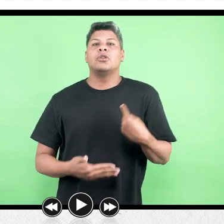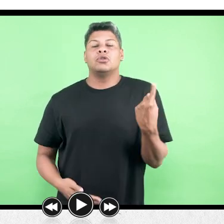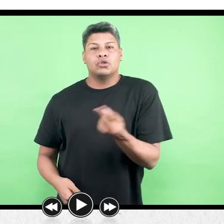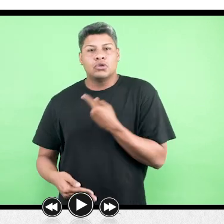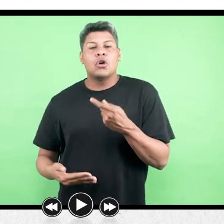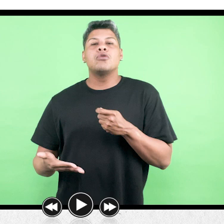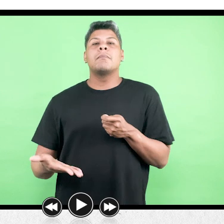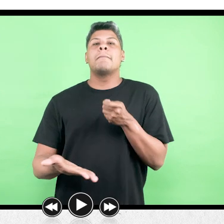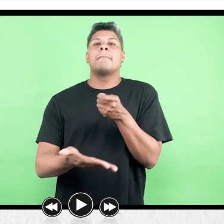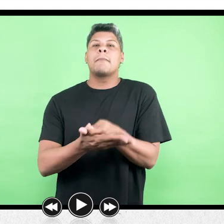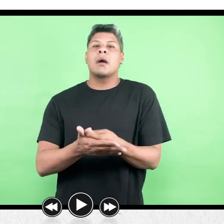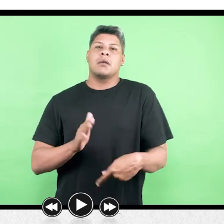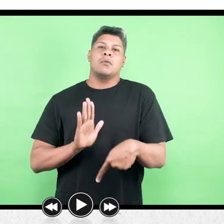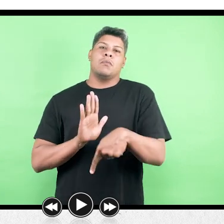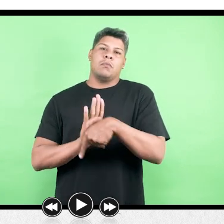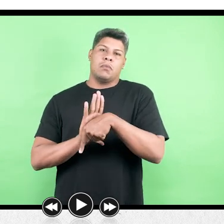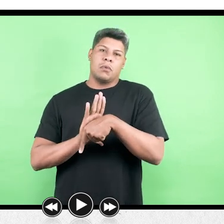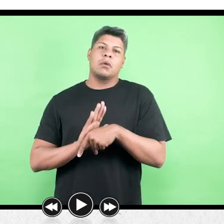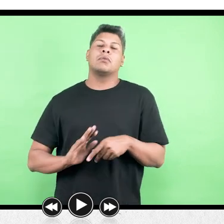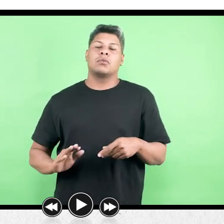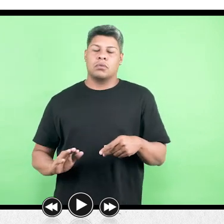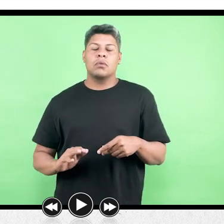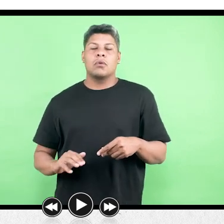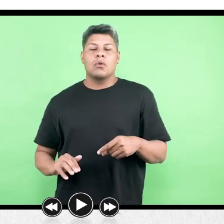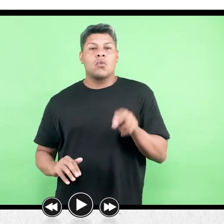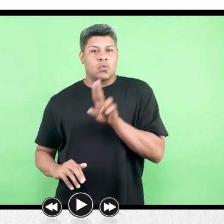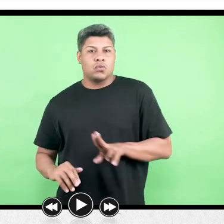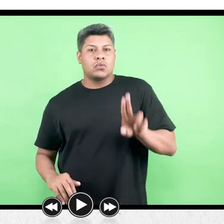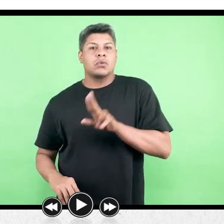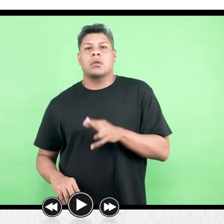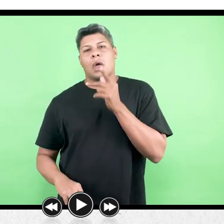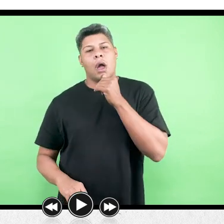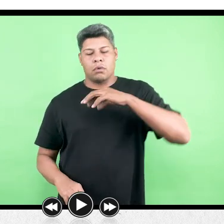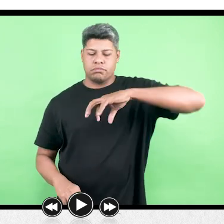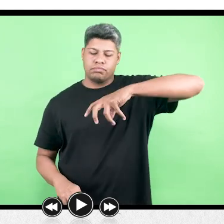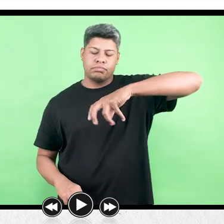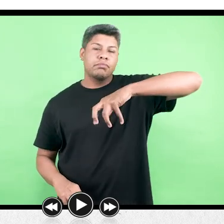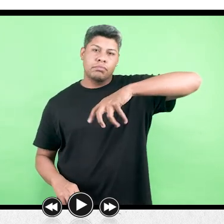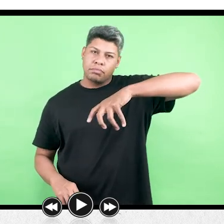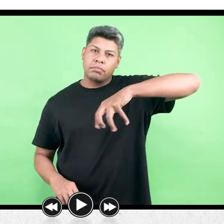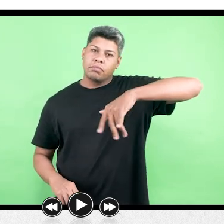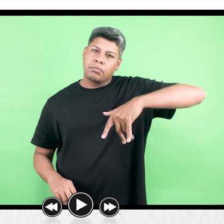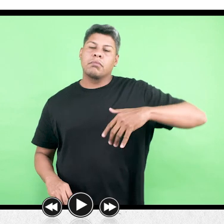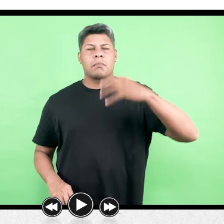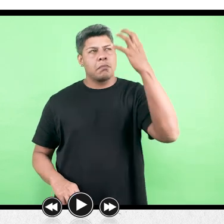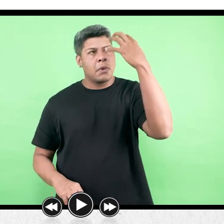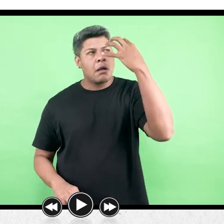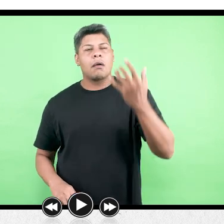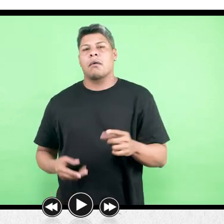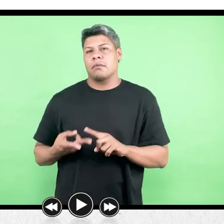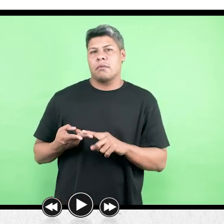estamos pagando pelo serviço de potabilidade da água, para a gente abrir a torneira e ter água potável para tomar banho, tomar água,